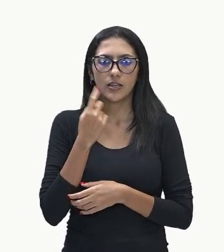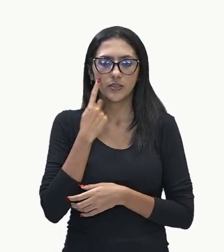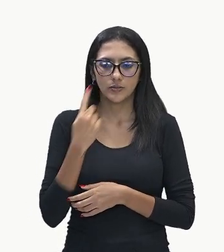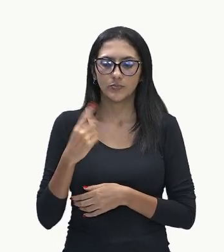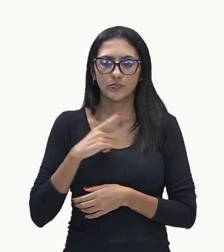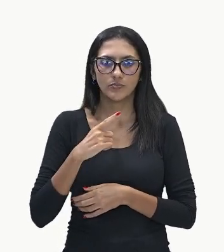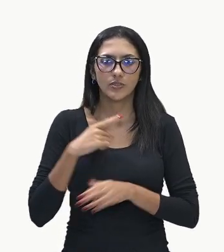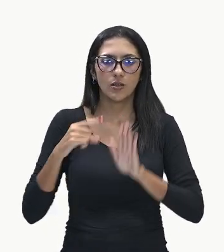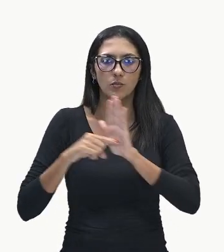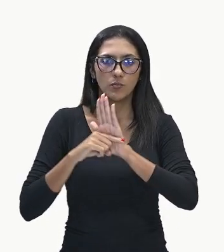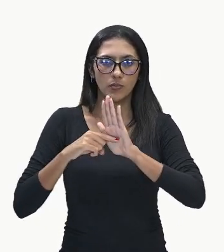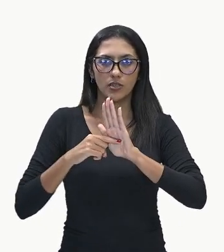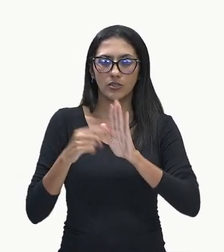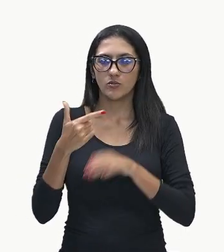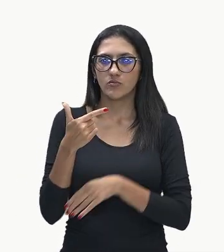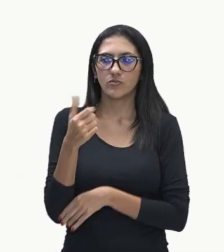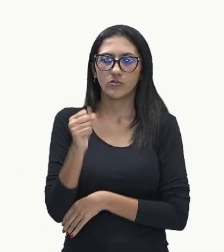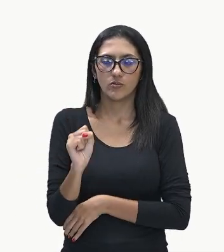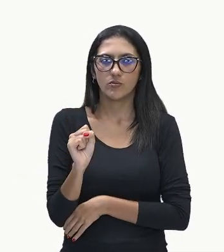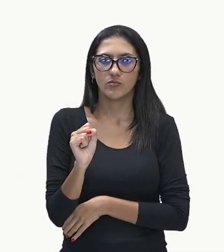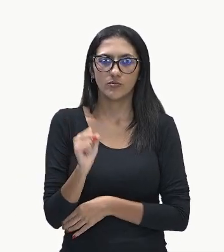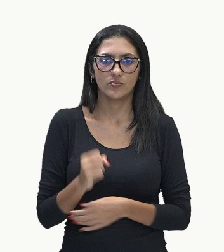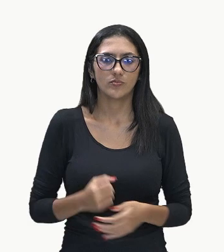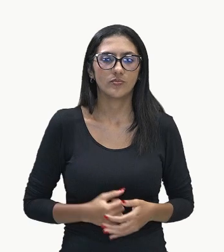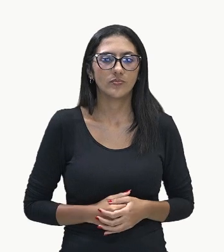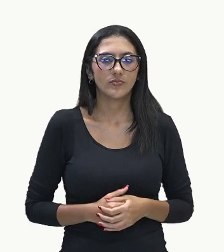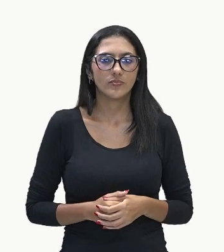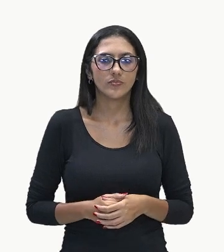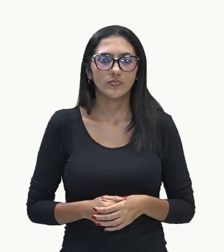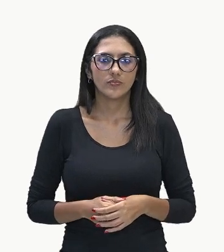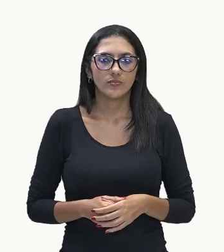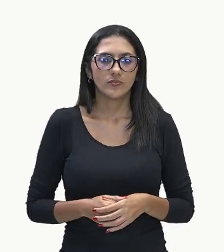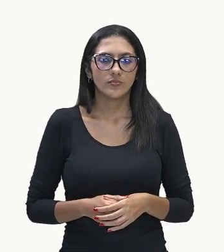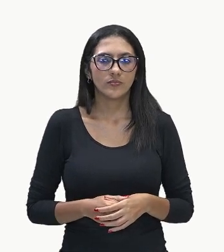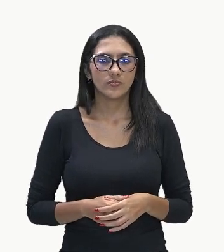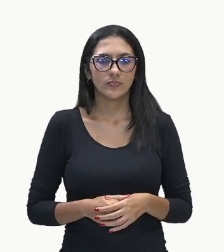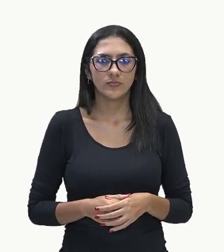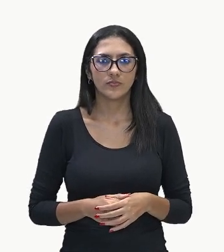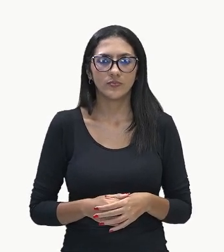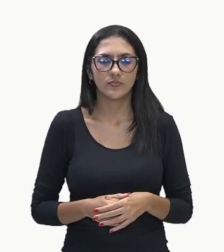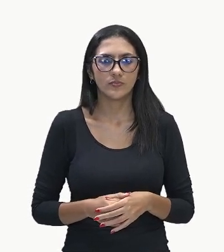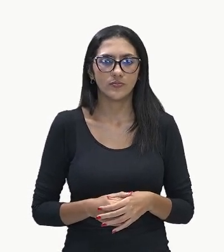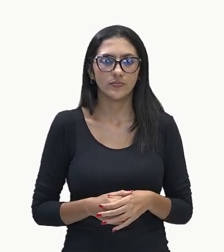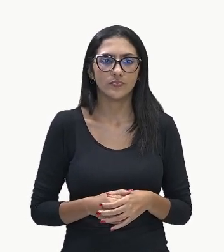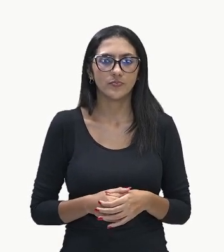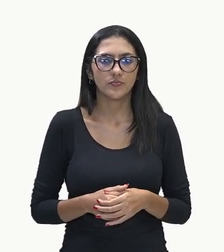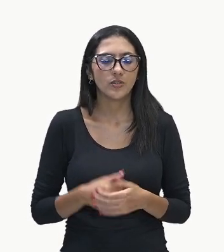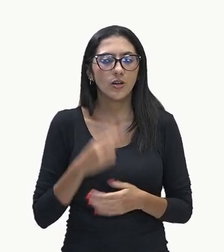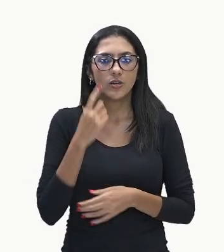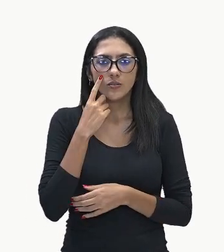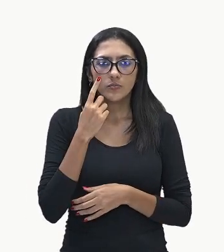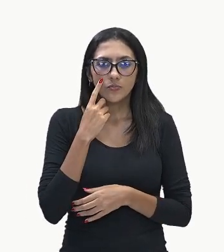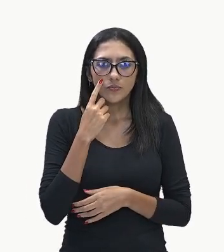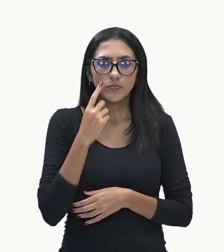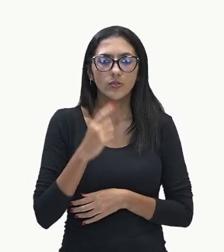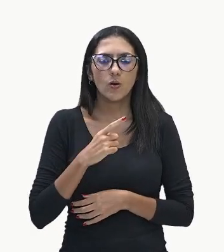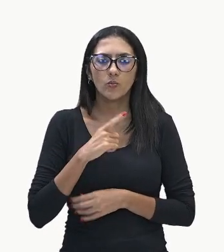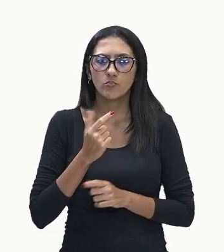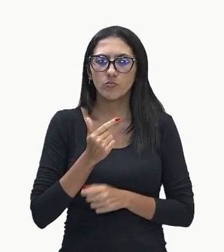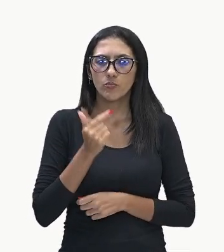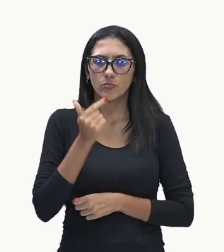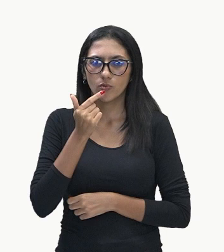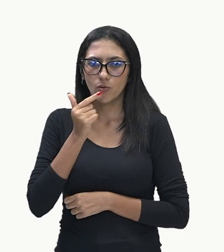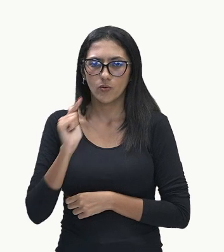Tranquilo? Agora vamos ver o outro resultado. O que tinha no outro membro? No outro membro tinha aqui, ó,